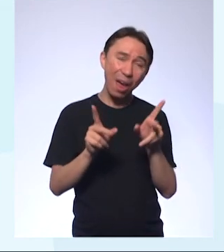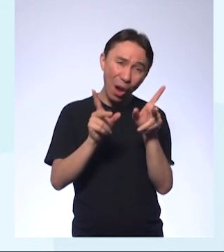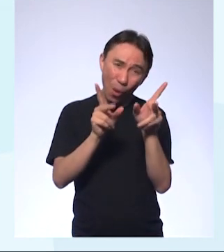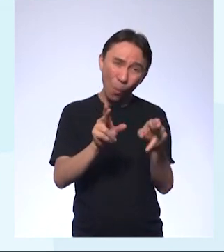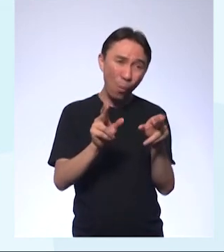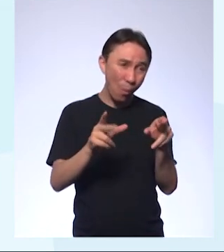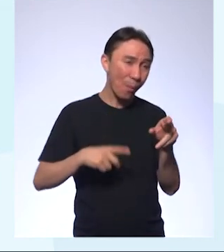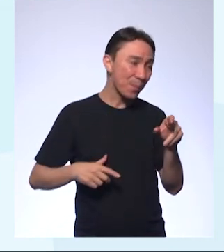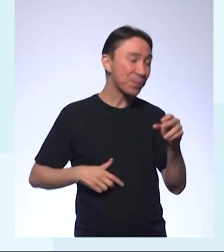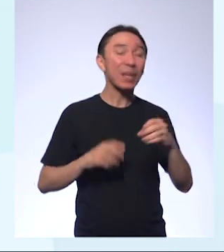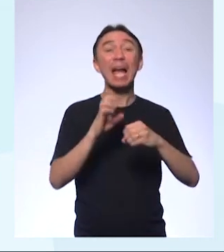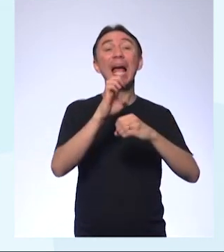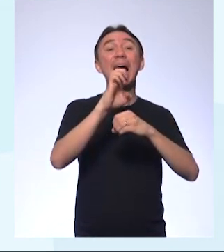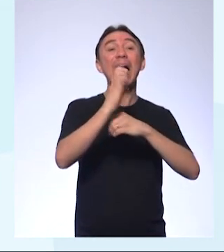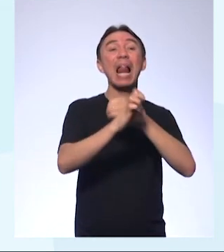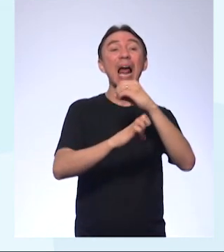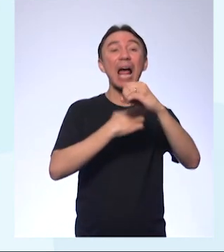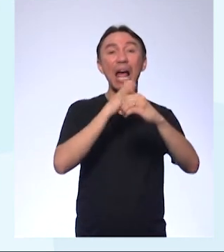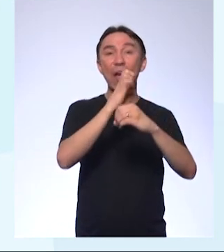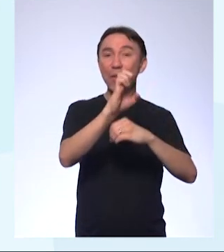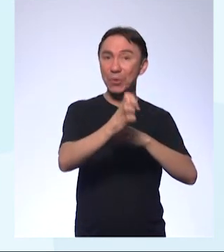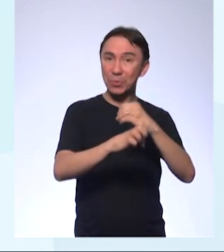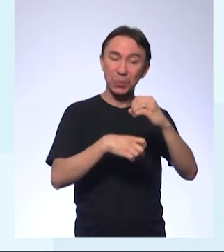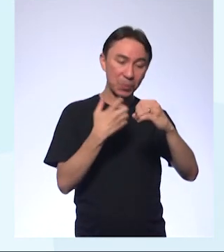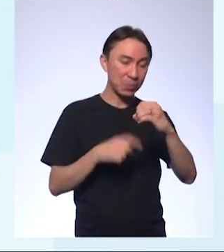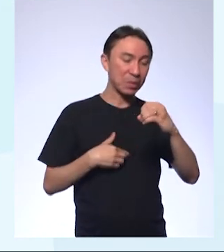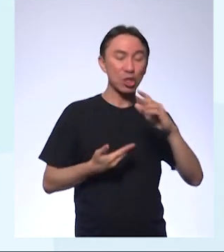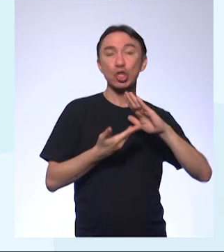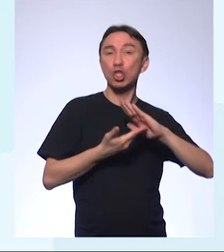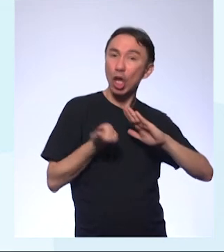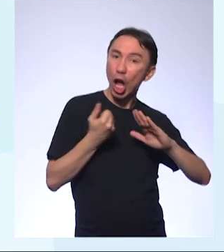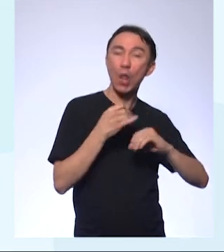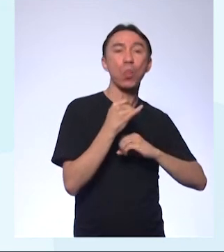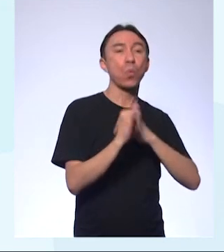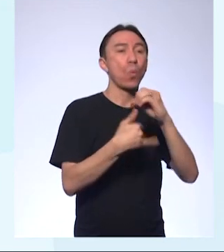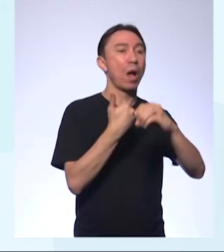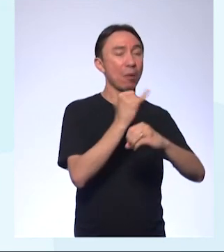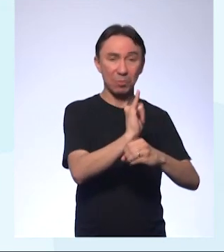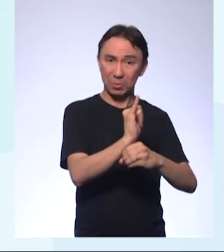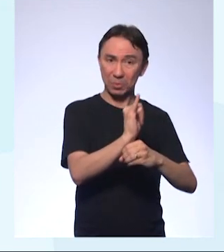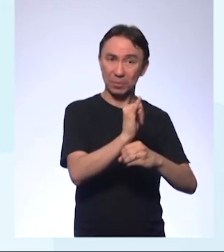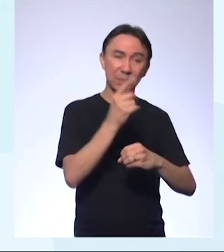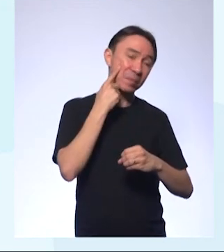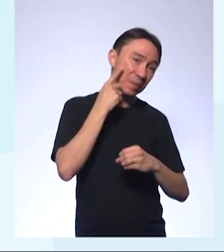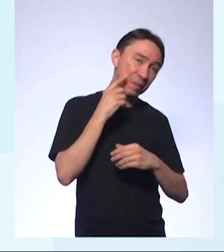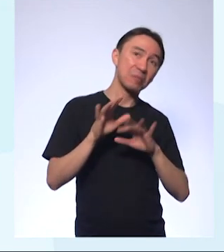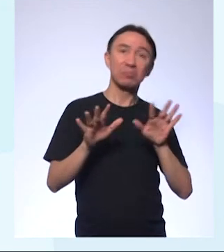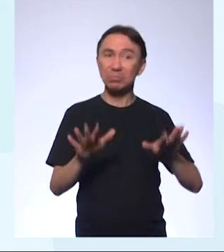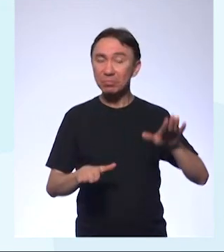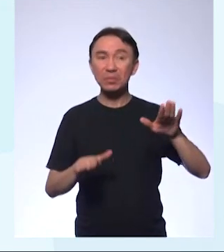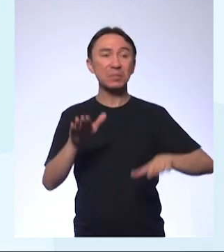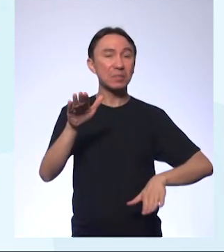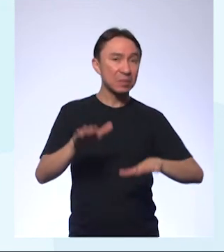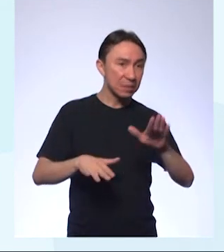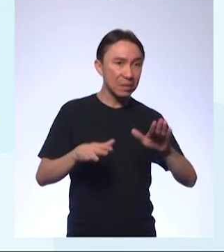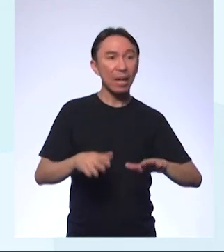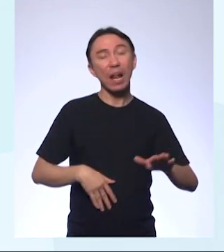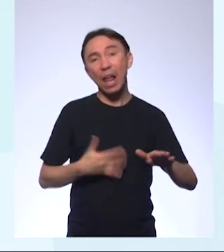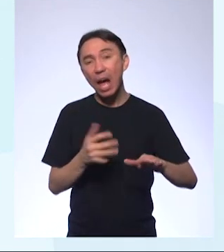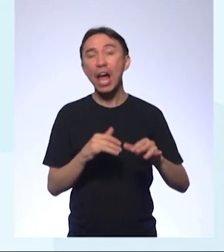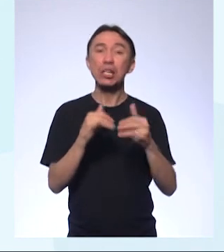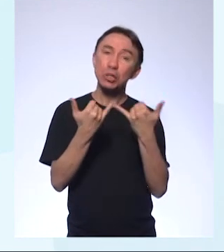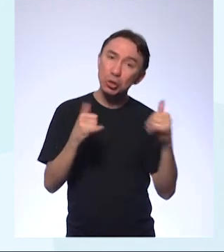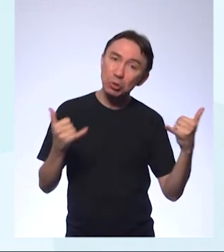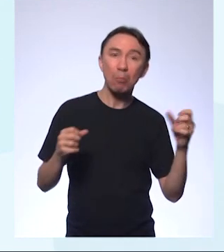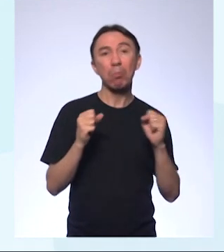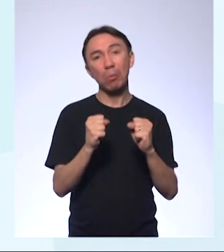Então, dependendo de qual é o raio atômico, dependendo do número atômico, essa energia pode ser maior ou pode ser